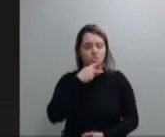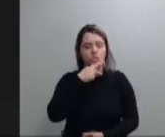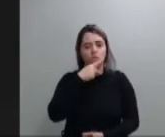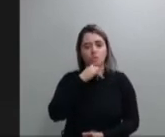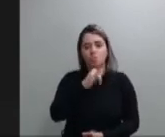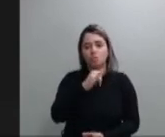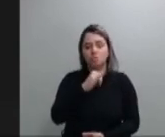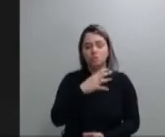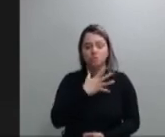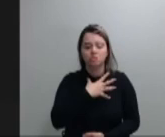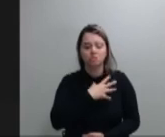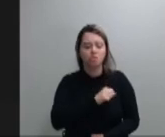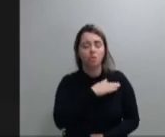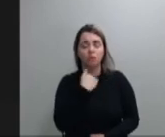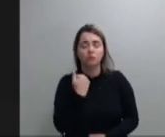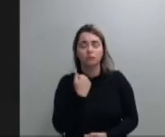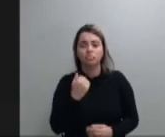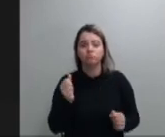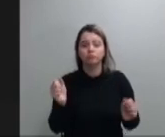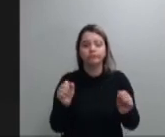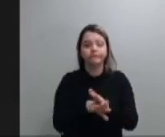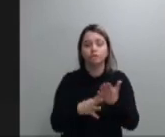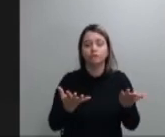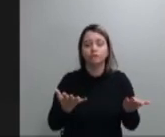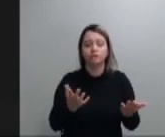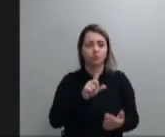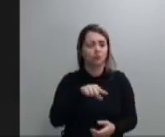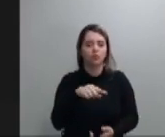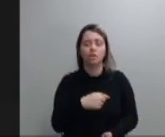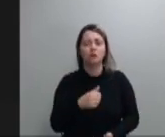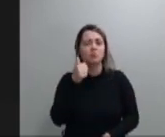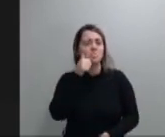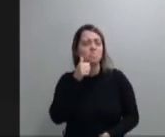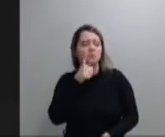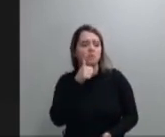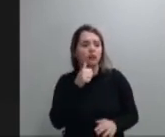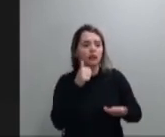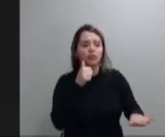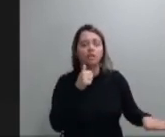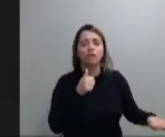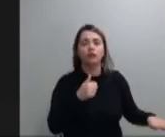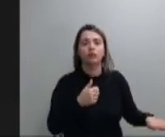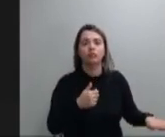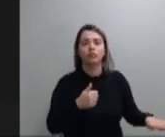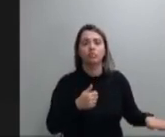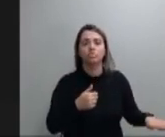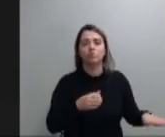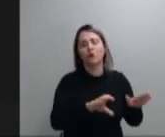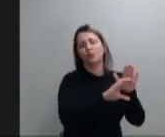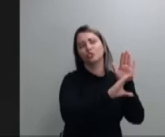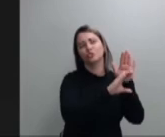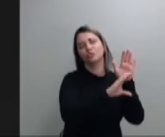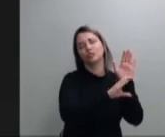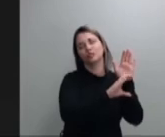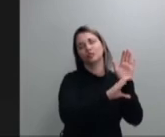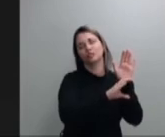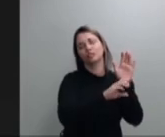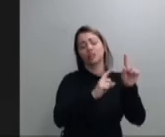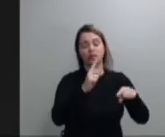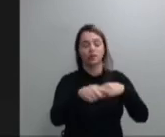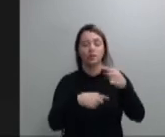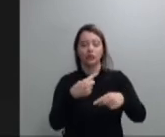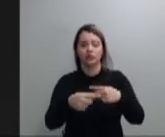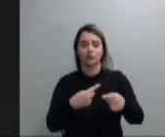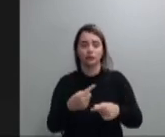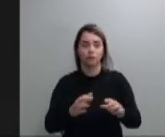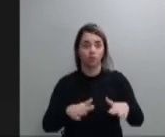acabou se for uma menina qual o destino dela é a prostituição aí depois se faz um grande